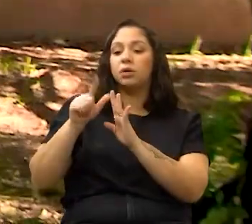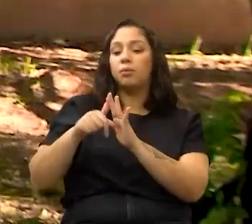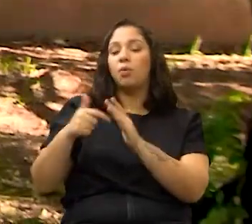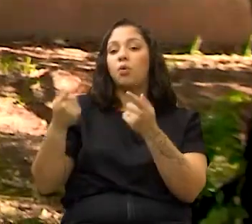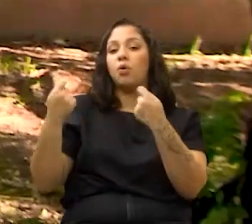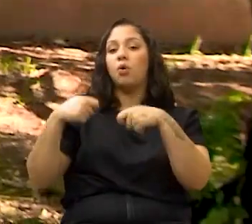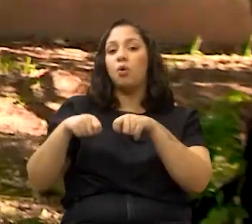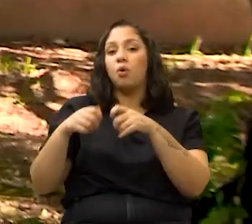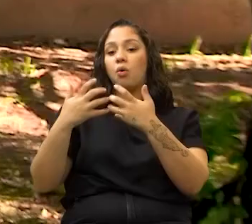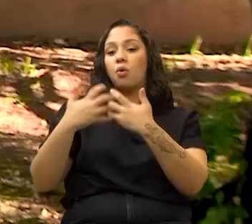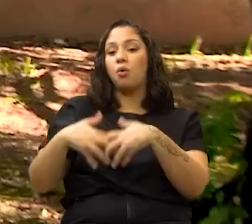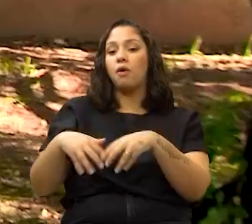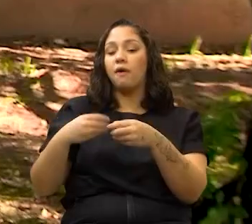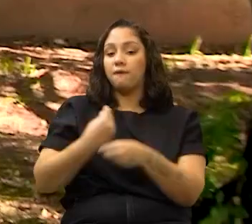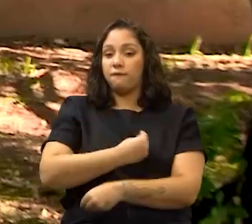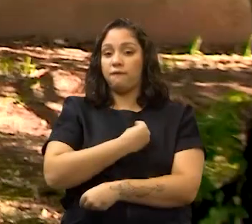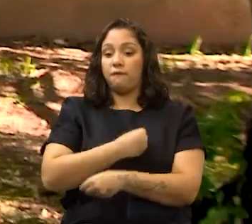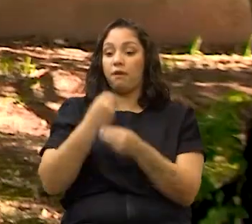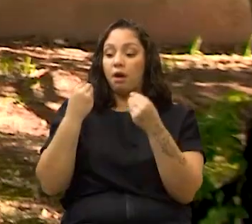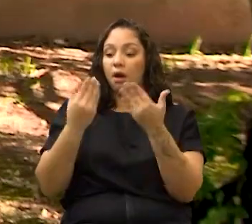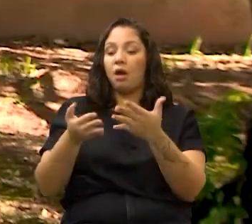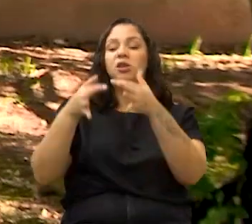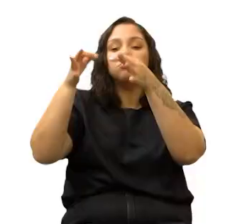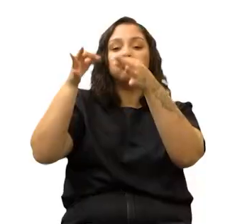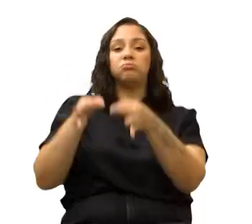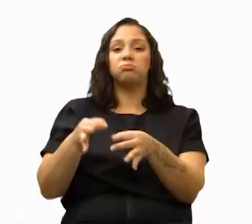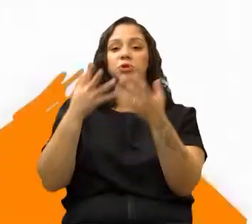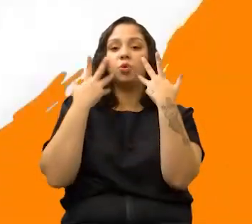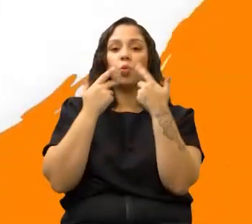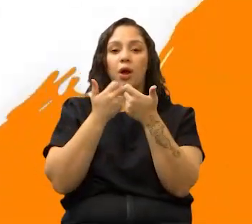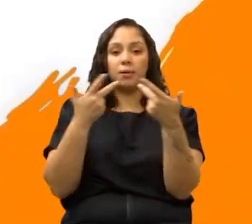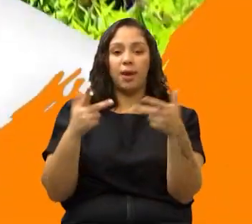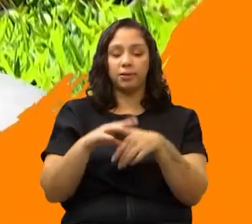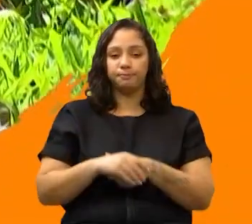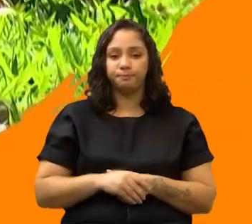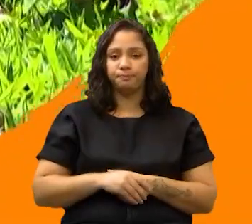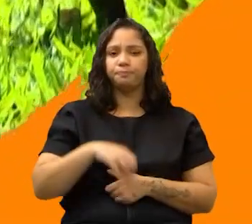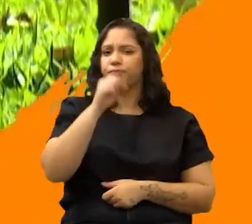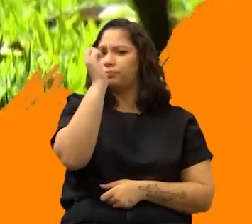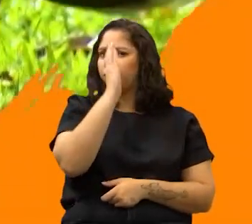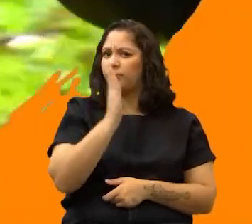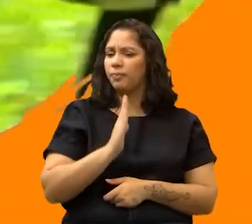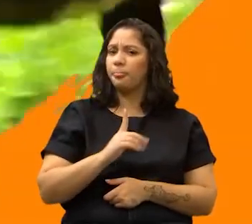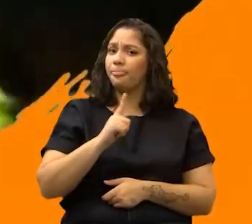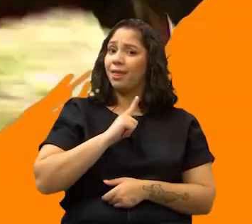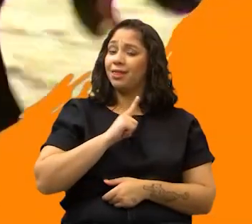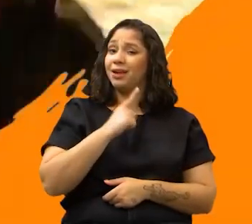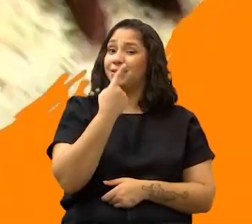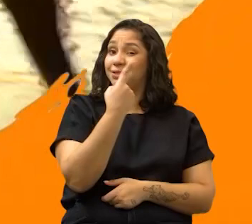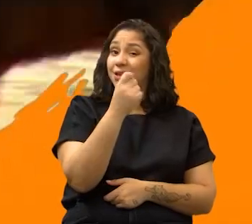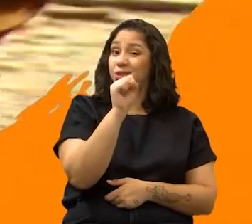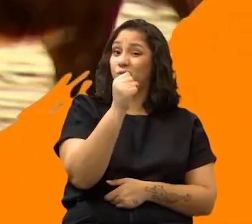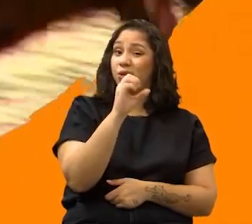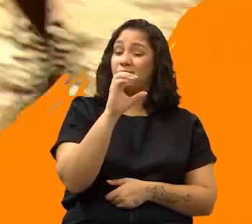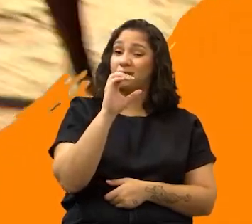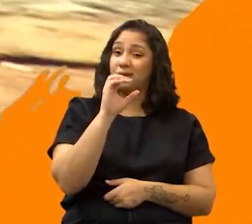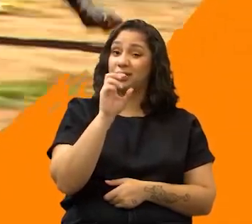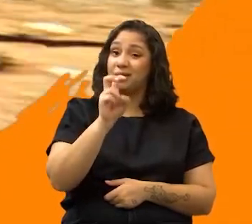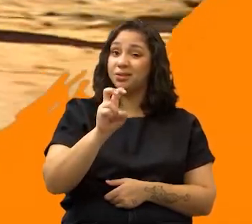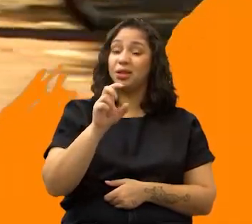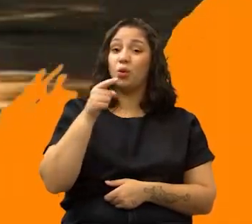vida, que é a nossa intenção, dar uma vida digna para esses animais. O Brasil possui quase 185 mil